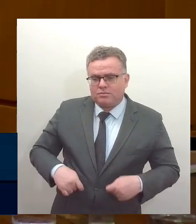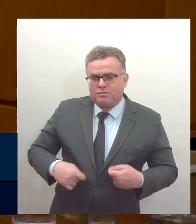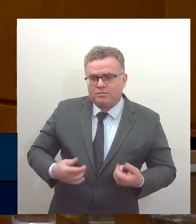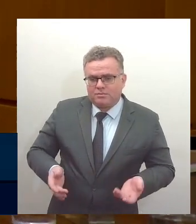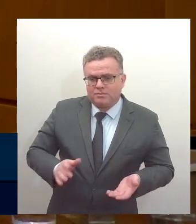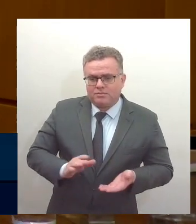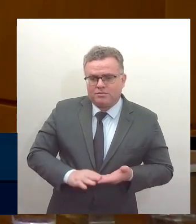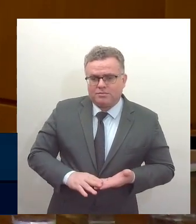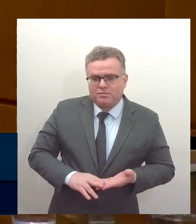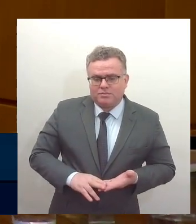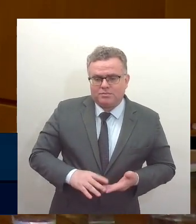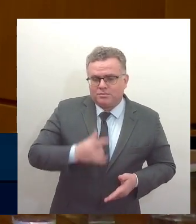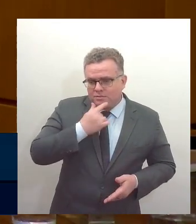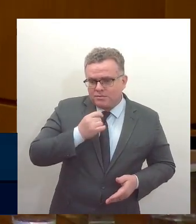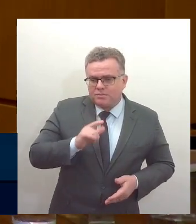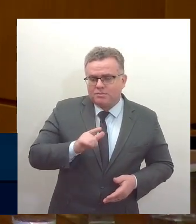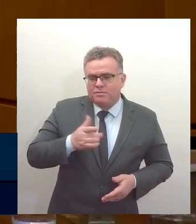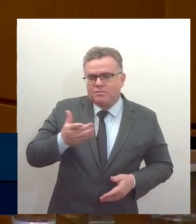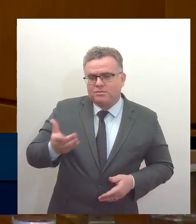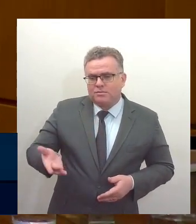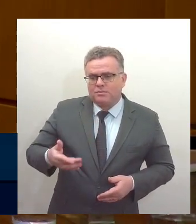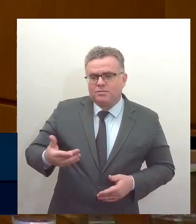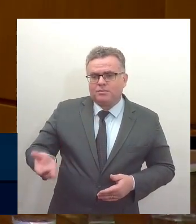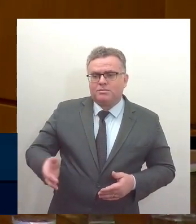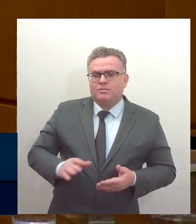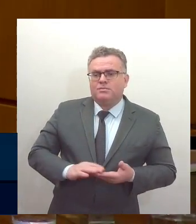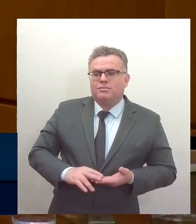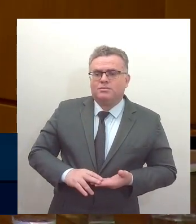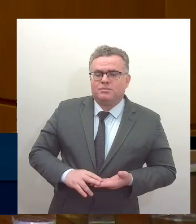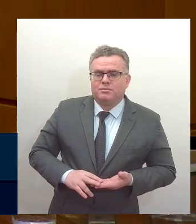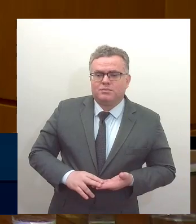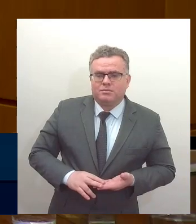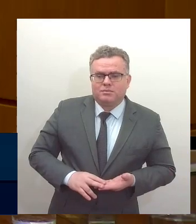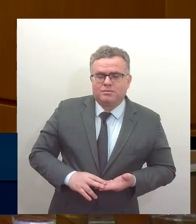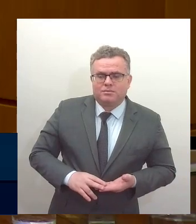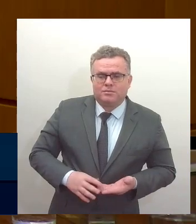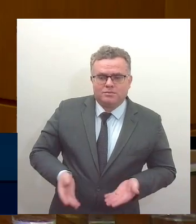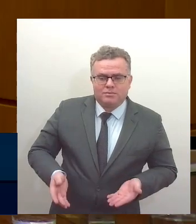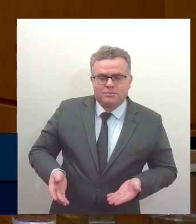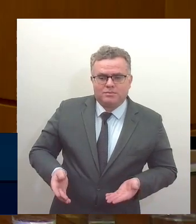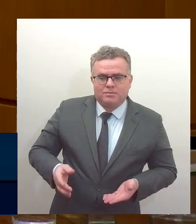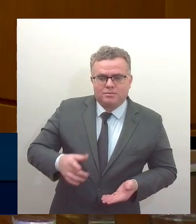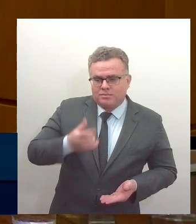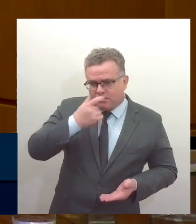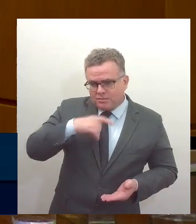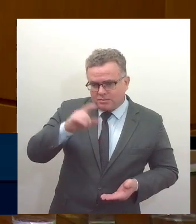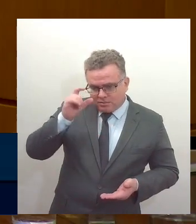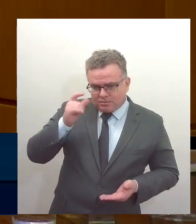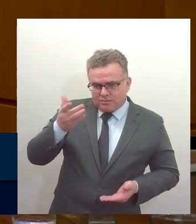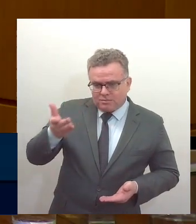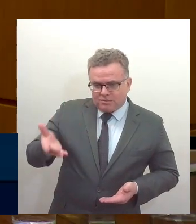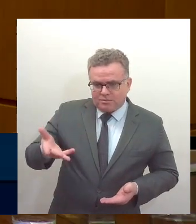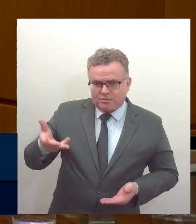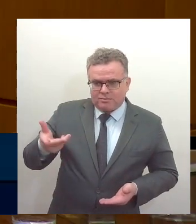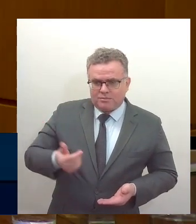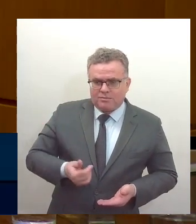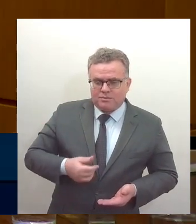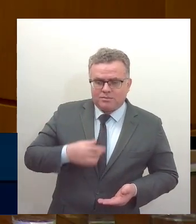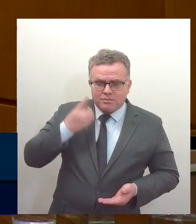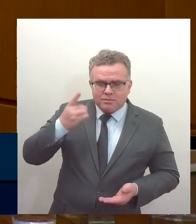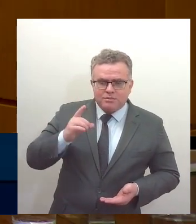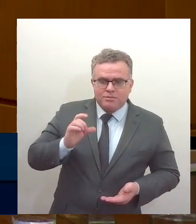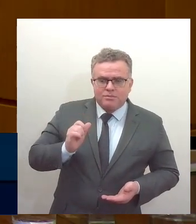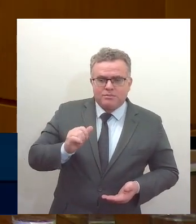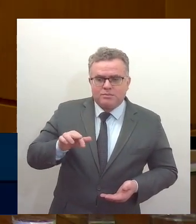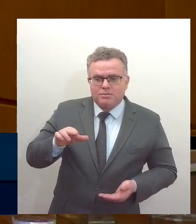nosso deputado babadeiro, George Passos, a deputada Áurea Ribeiro. Bom, mas o início,